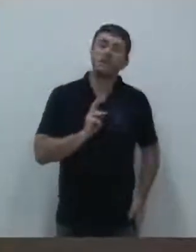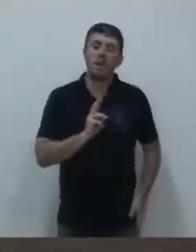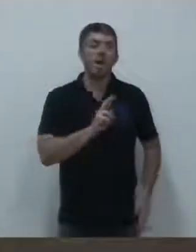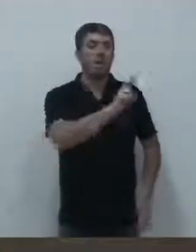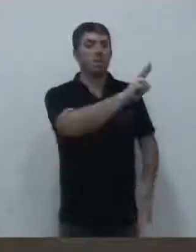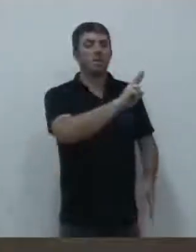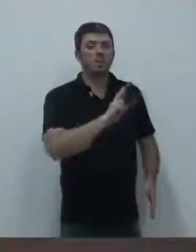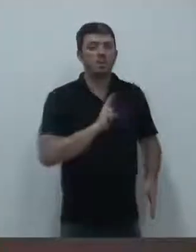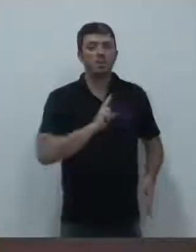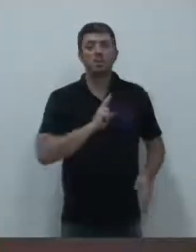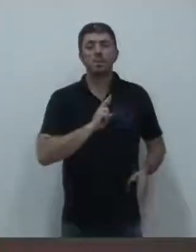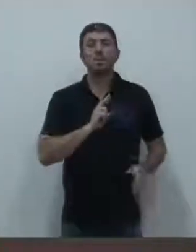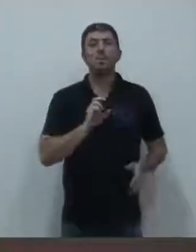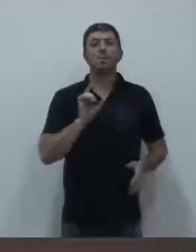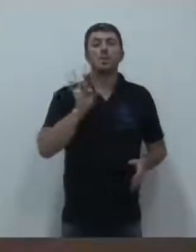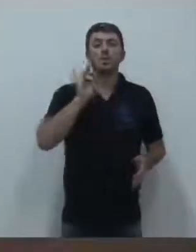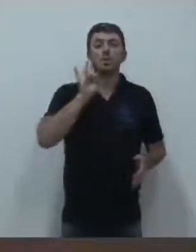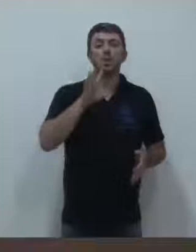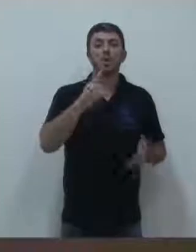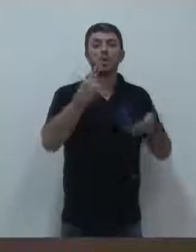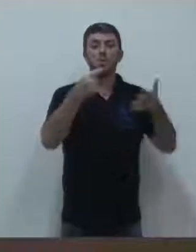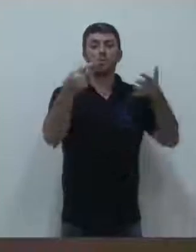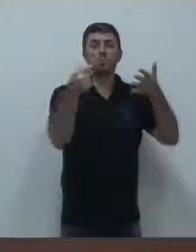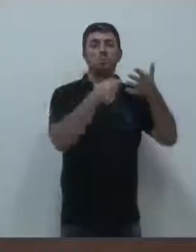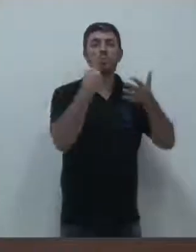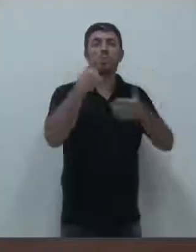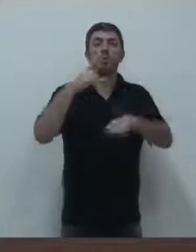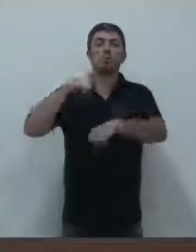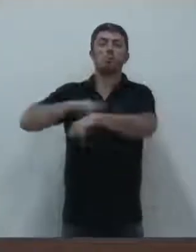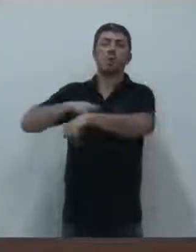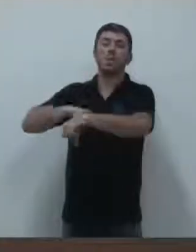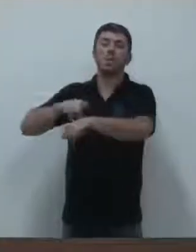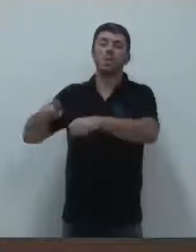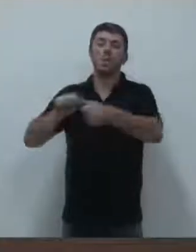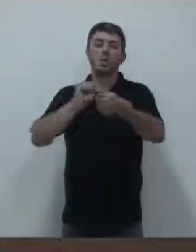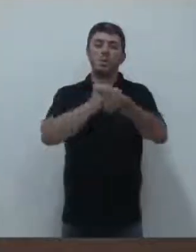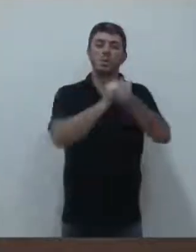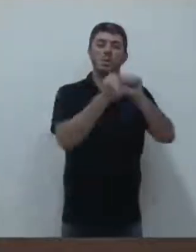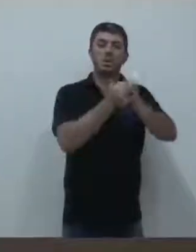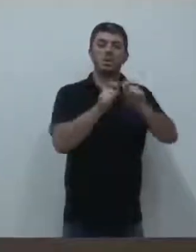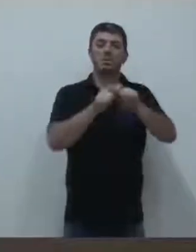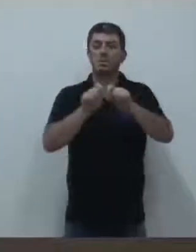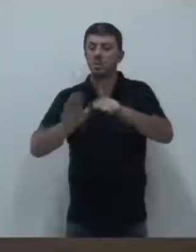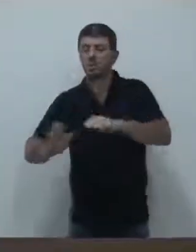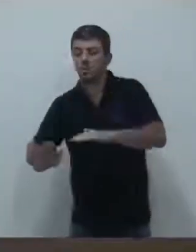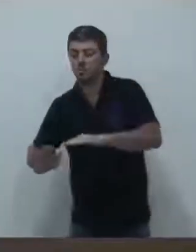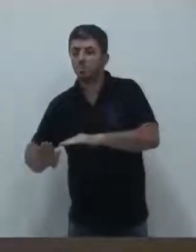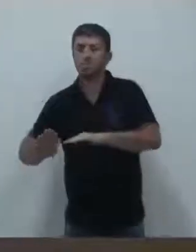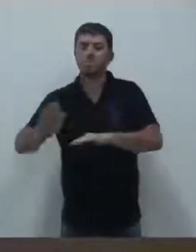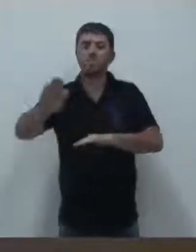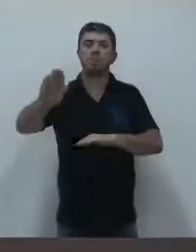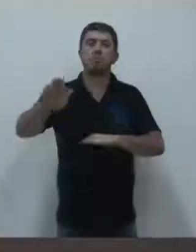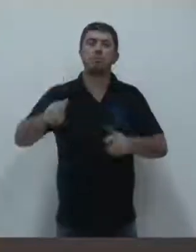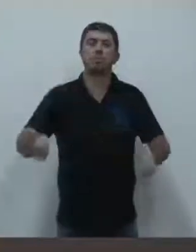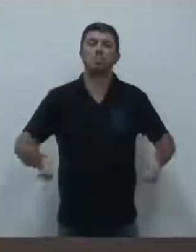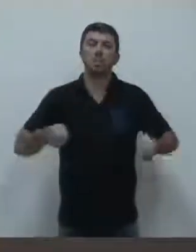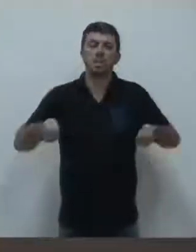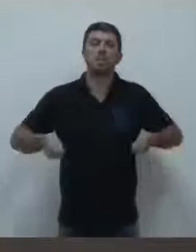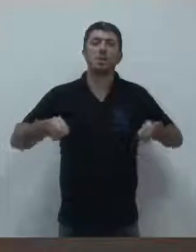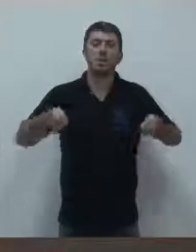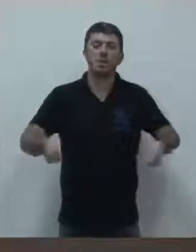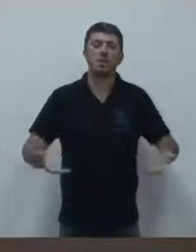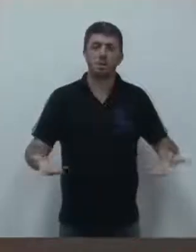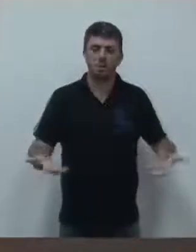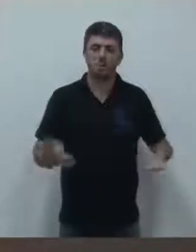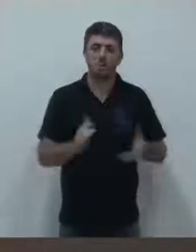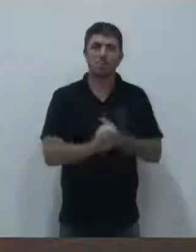foi considerado os banheiros adaptados e a instalação das rampas de acessibilidade. O restante, que